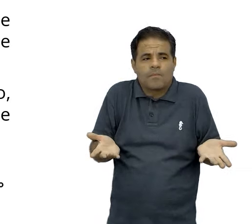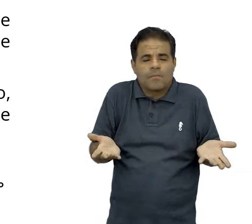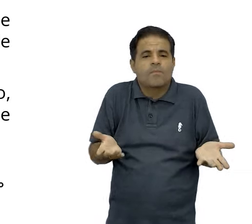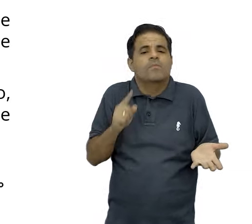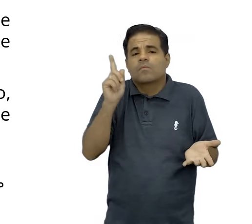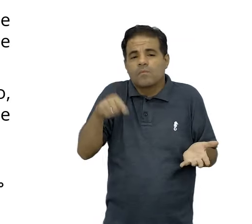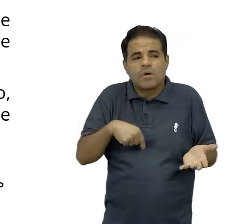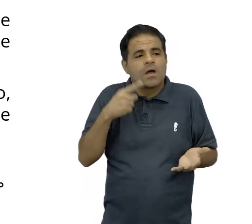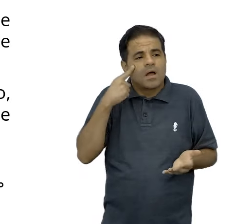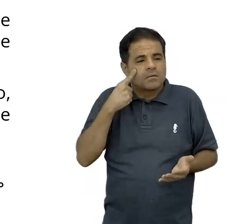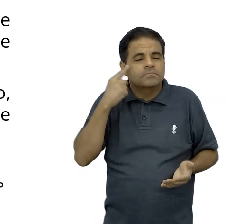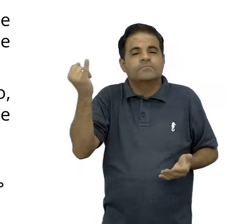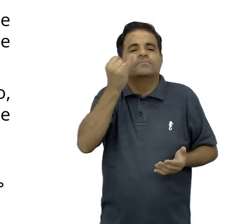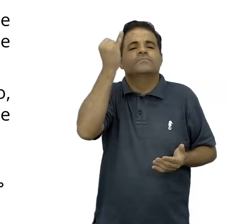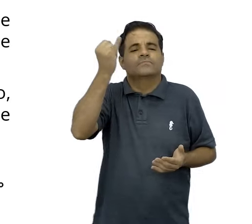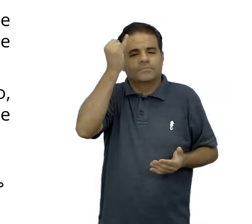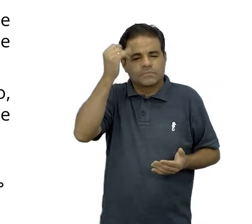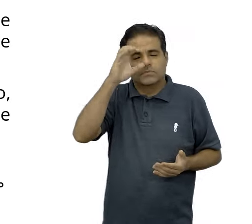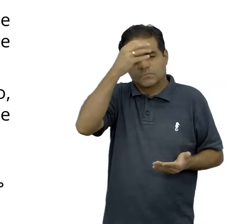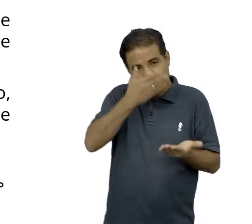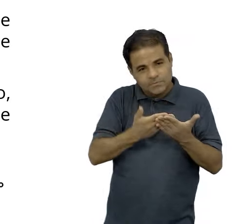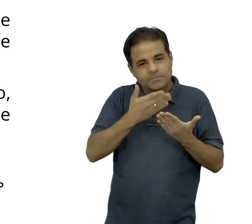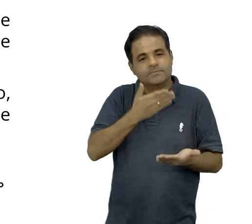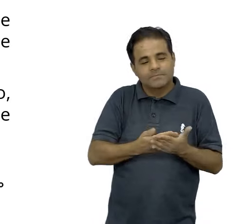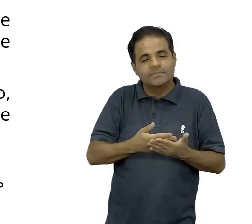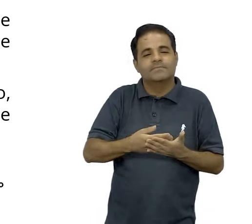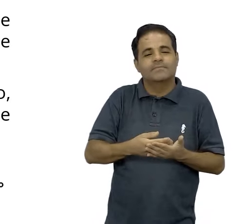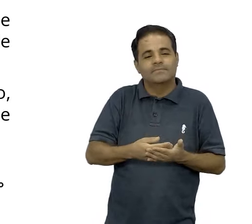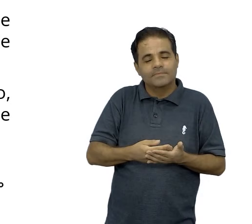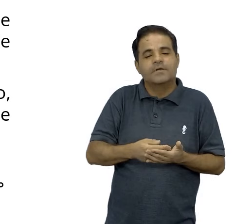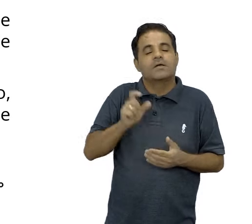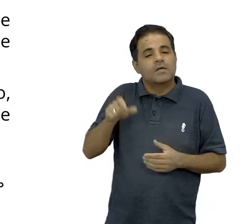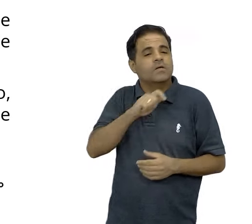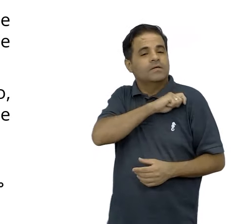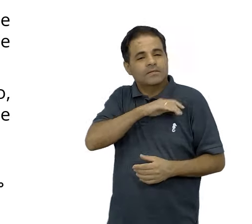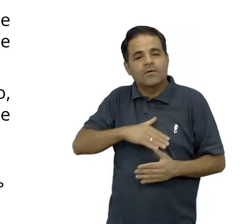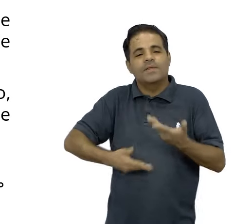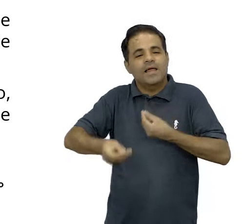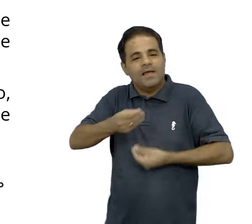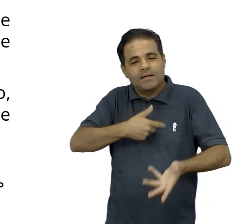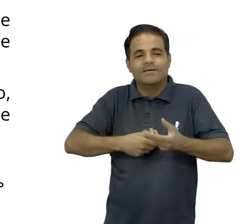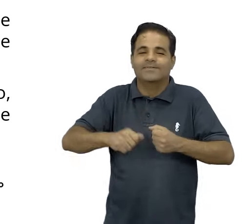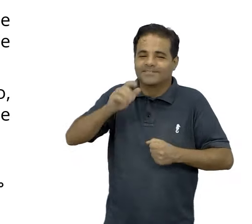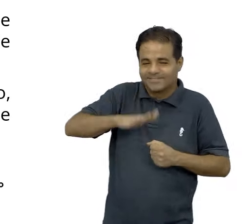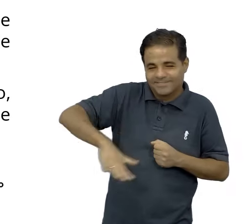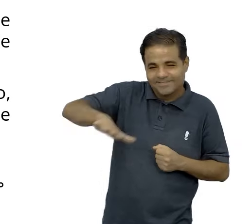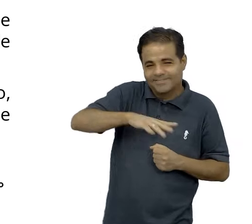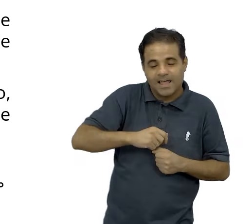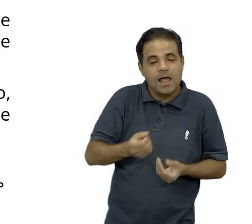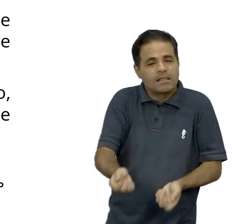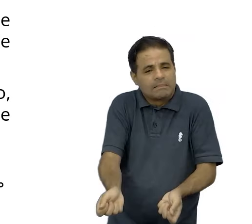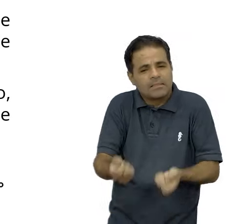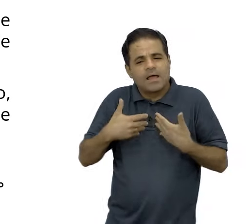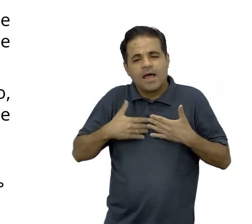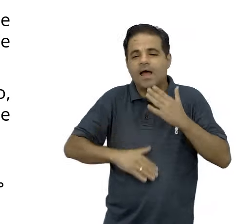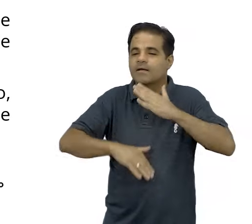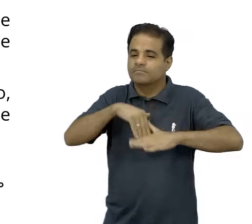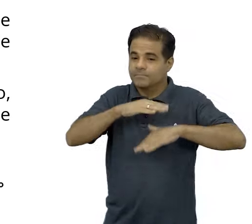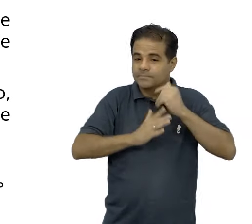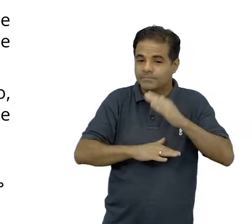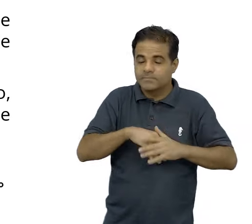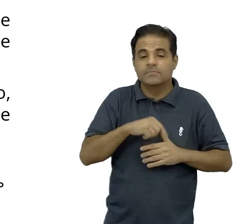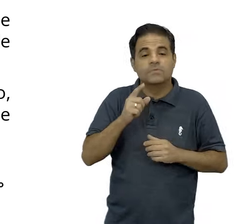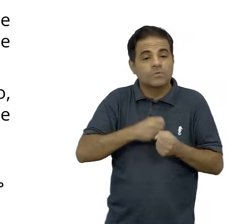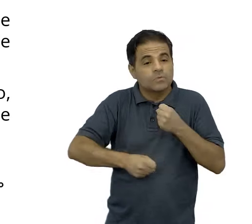é imprescindível que os estudantes aprendam no ano de escolaridade, né? Mas também traz as habilidades